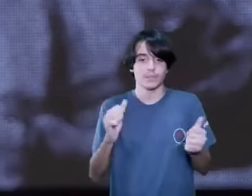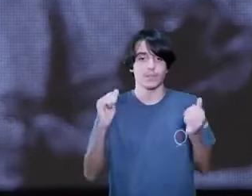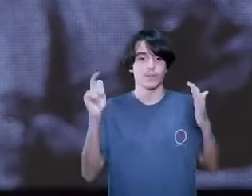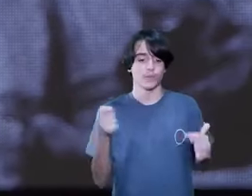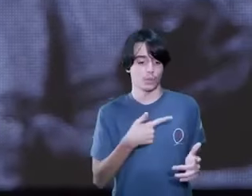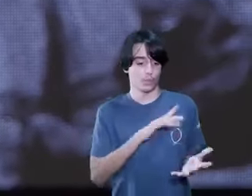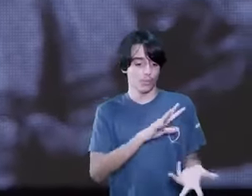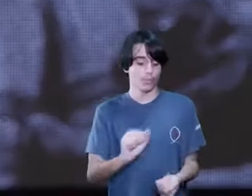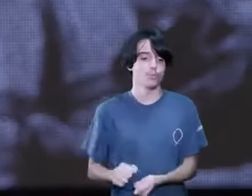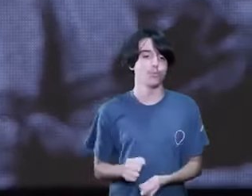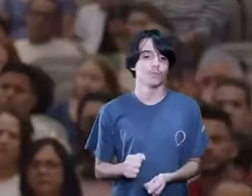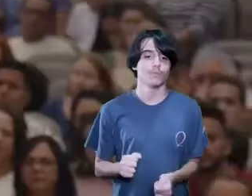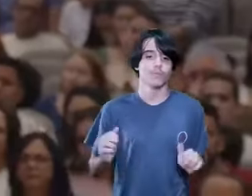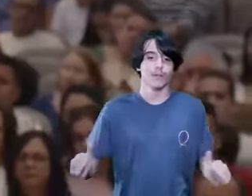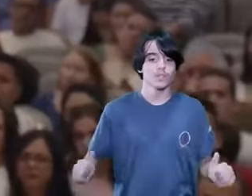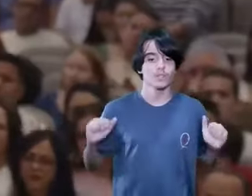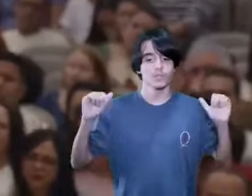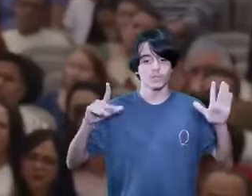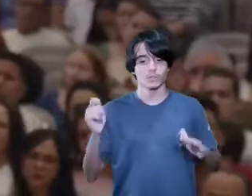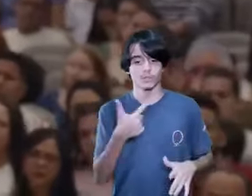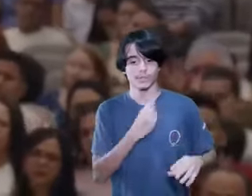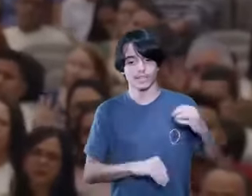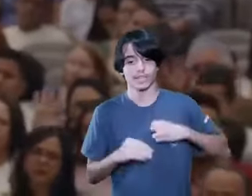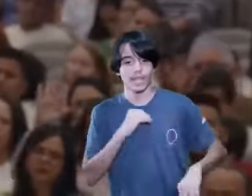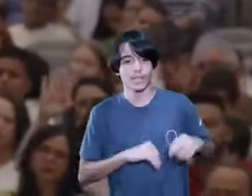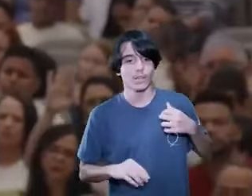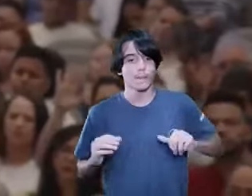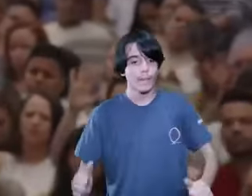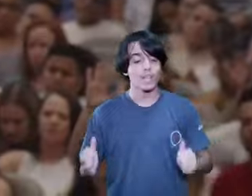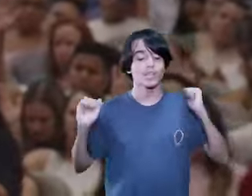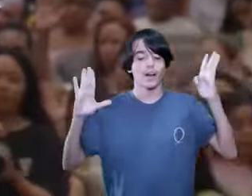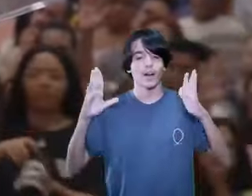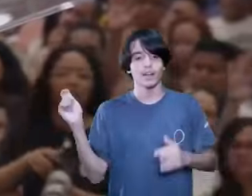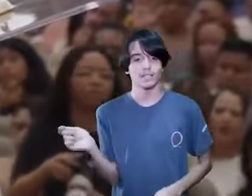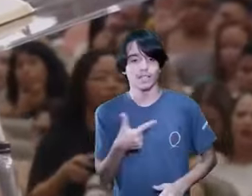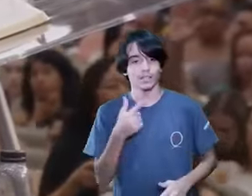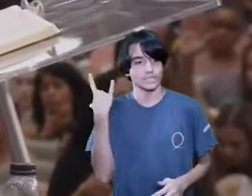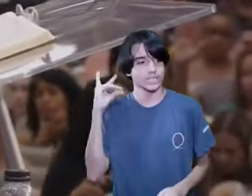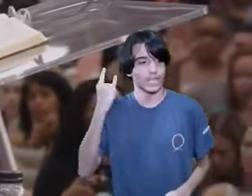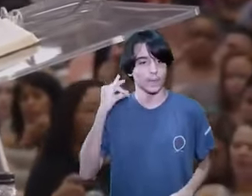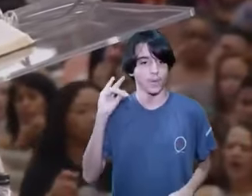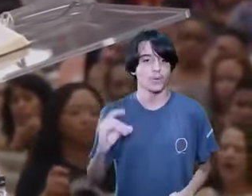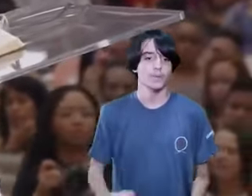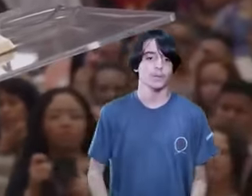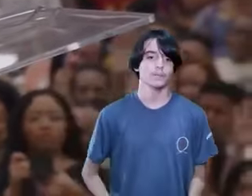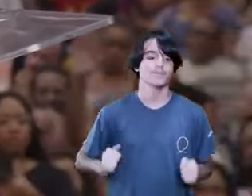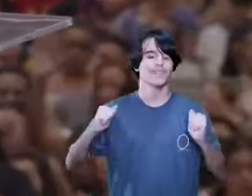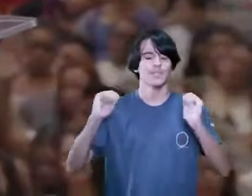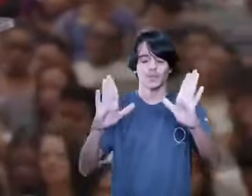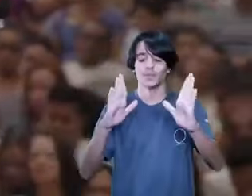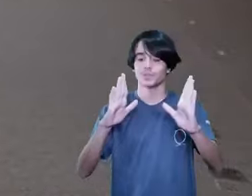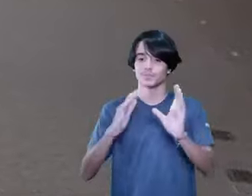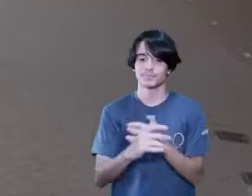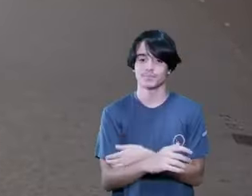do mundo, maior que a do pecado, maior que a do diabo. É muito maior.